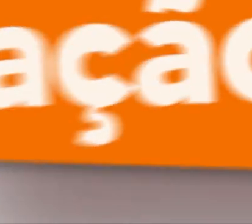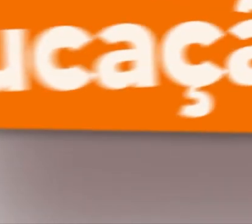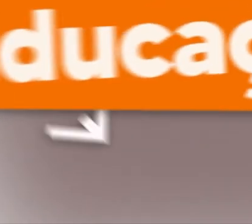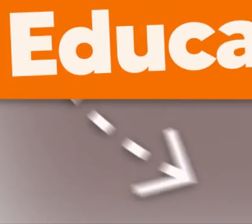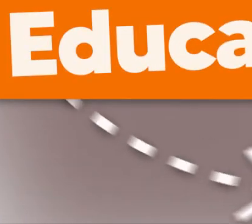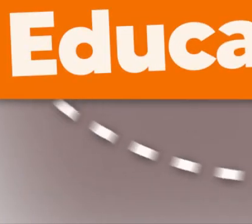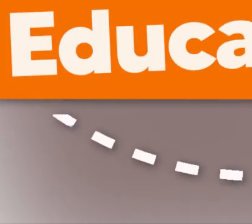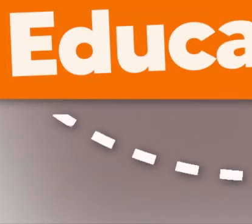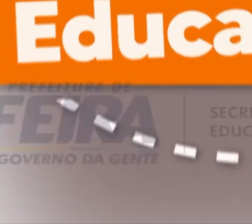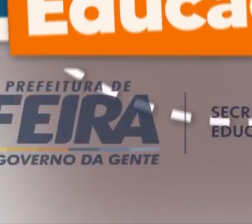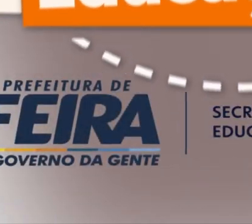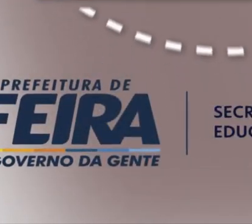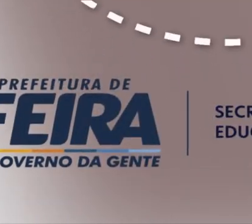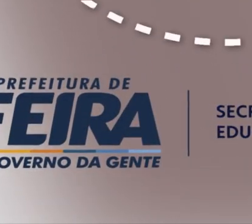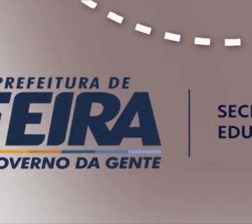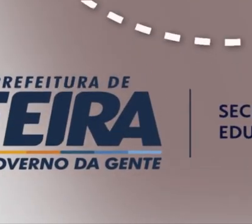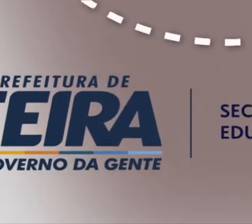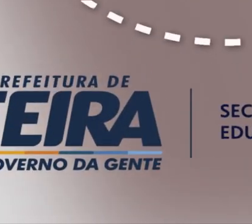Tchau.